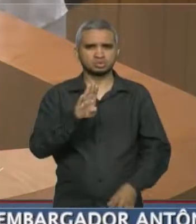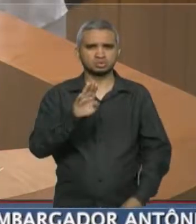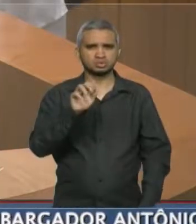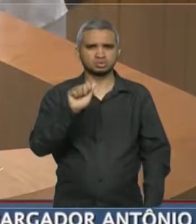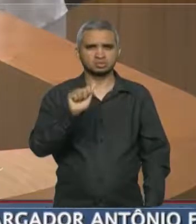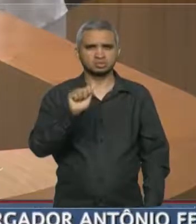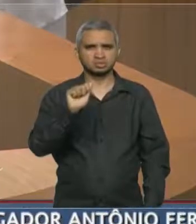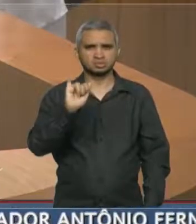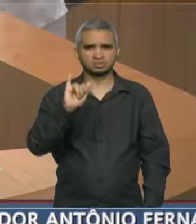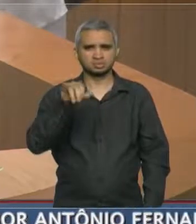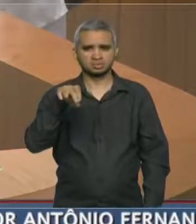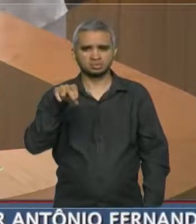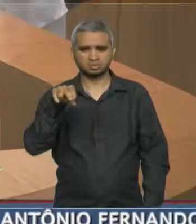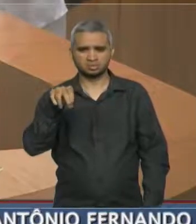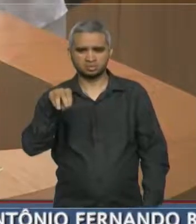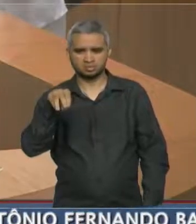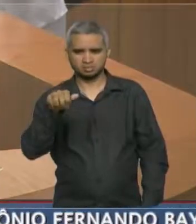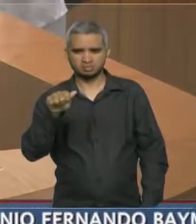julgar.